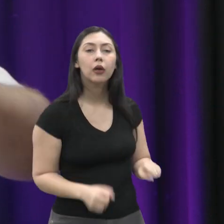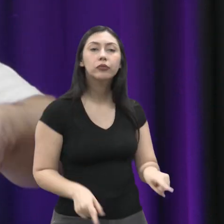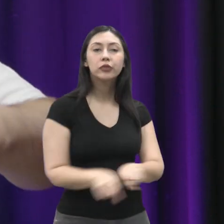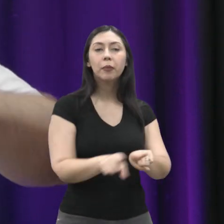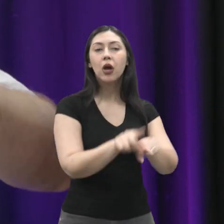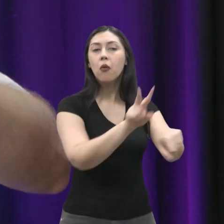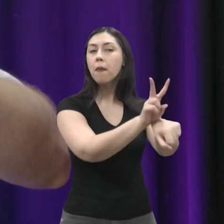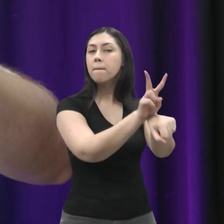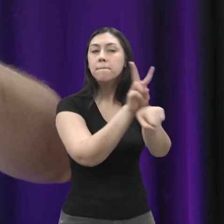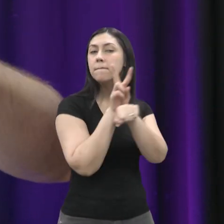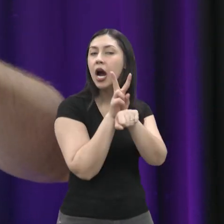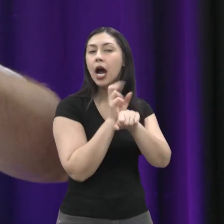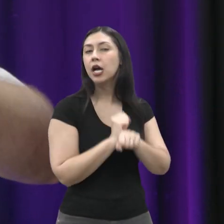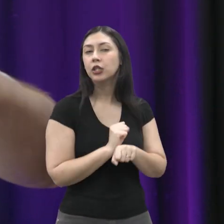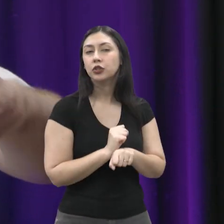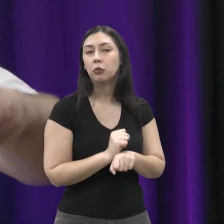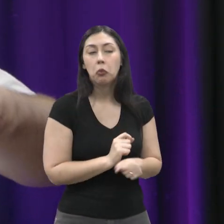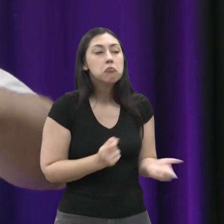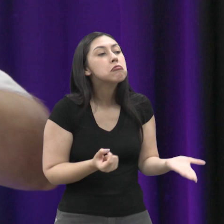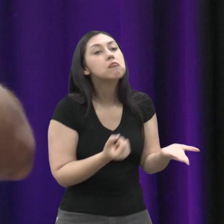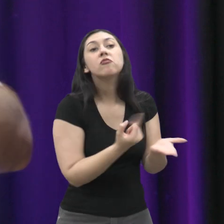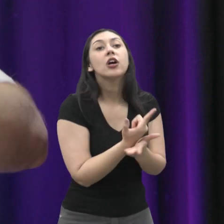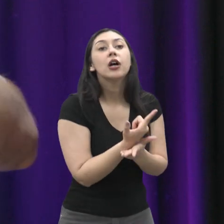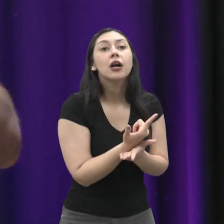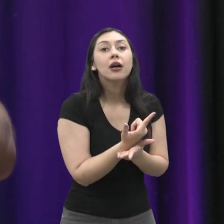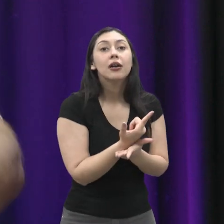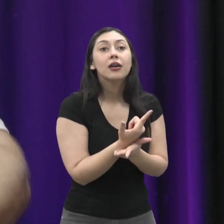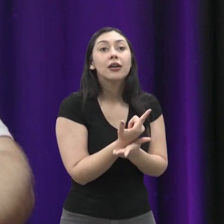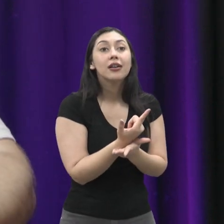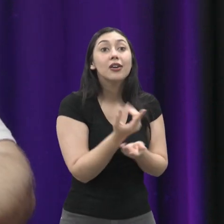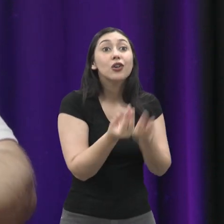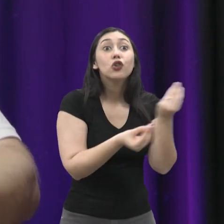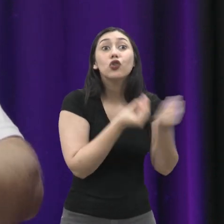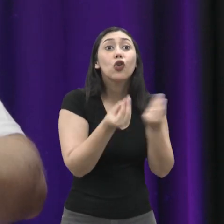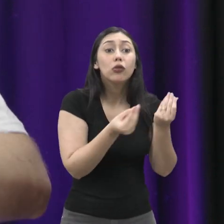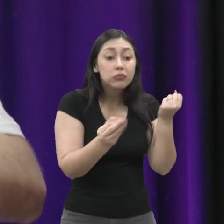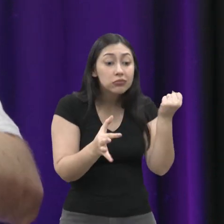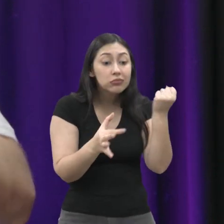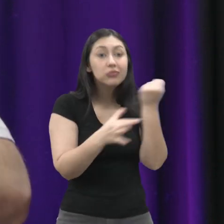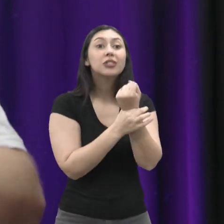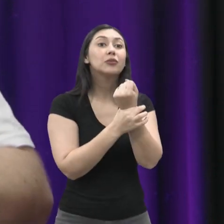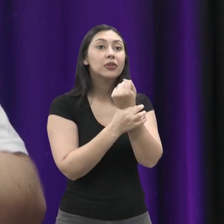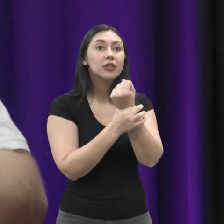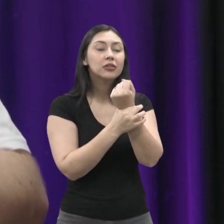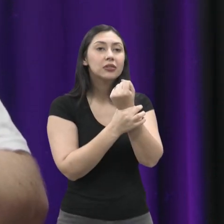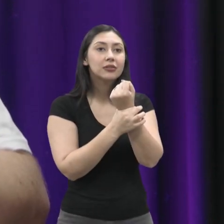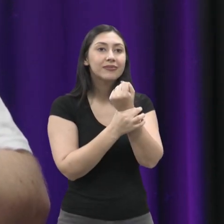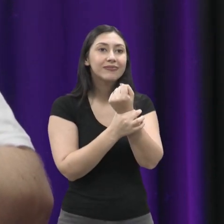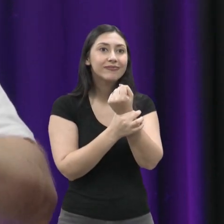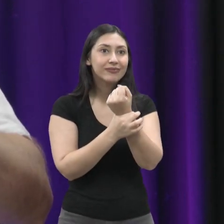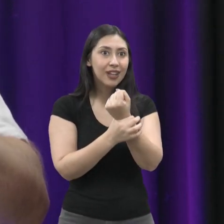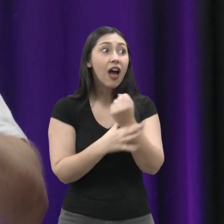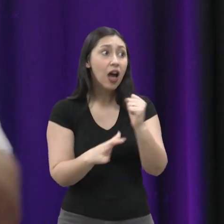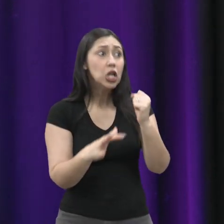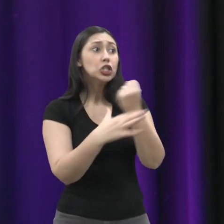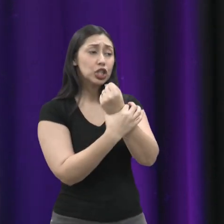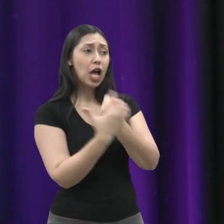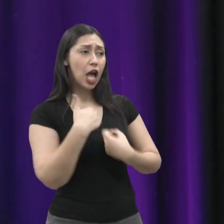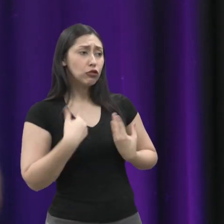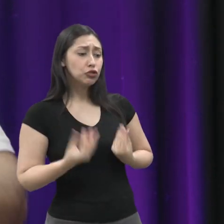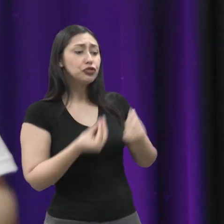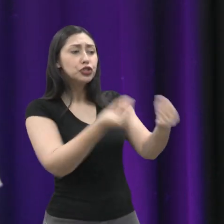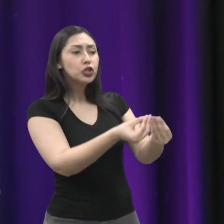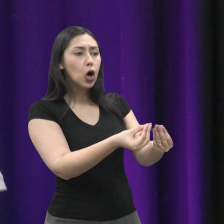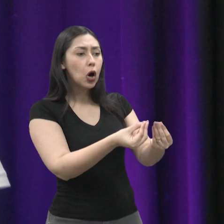um empréstimo, de uma parcela de alguma coisa que você estava comprando, a mercadoria mais confiável era